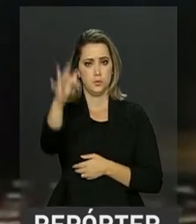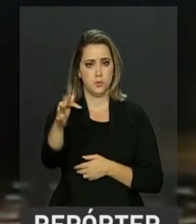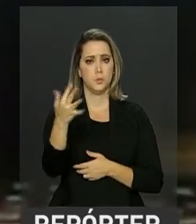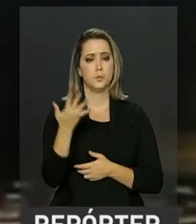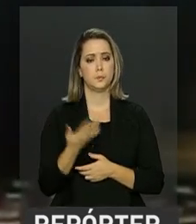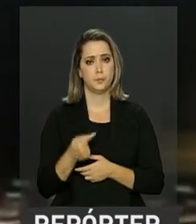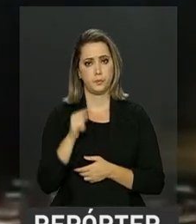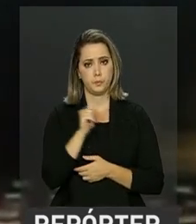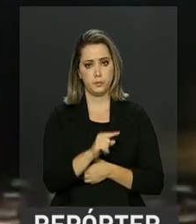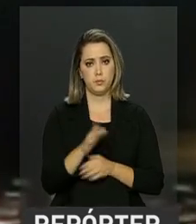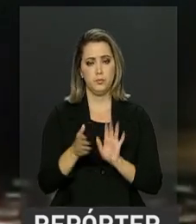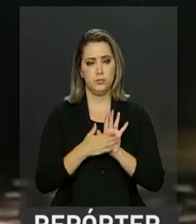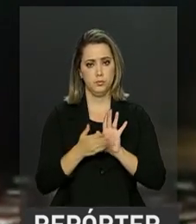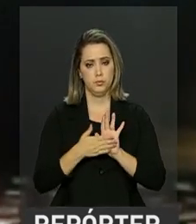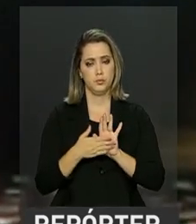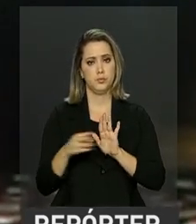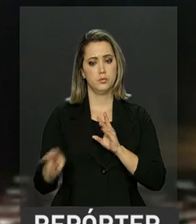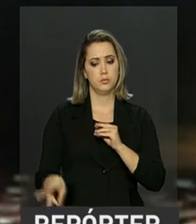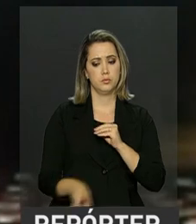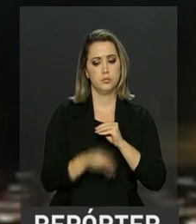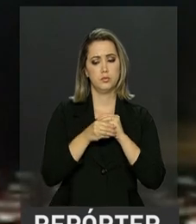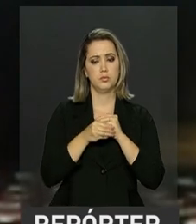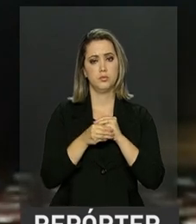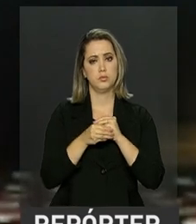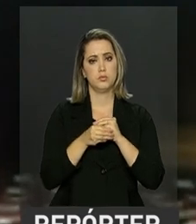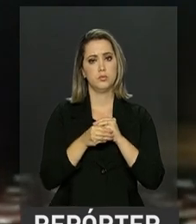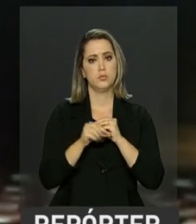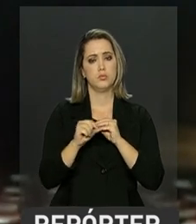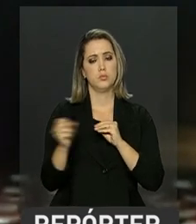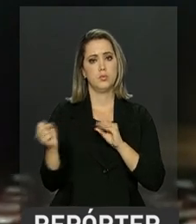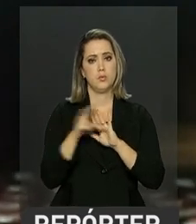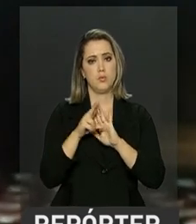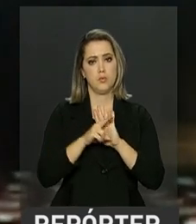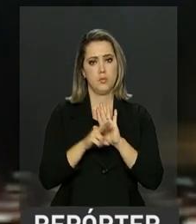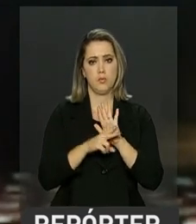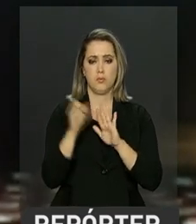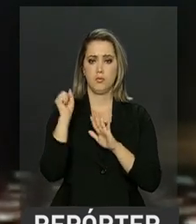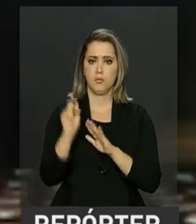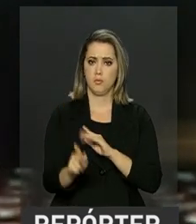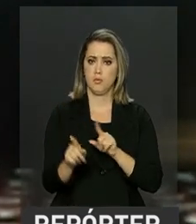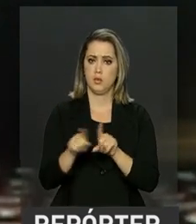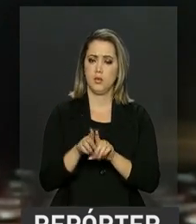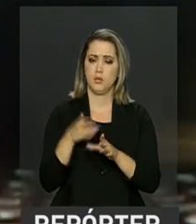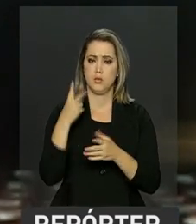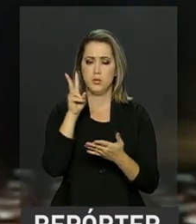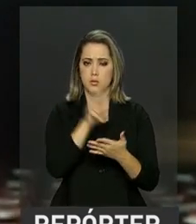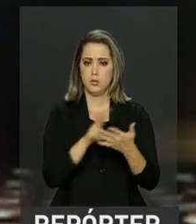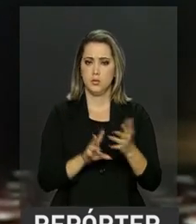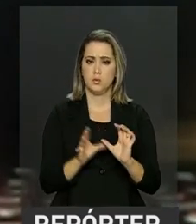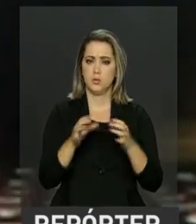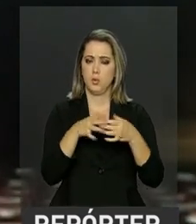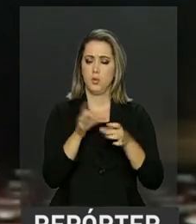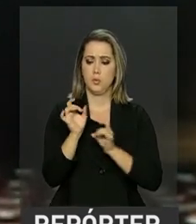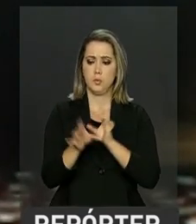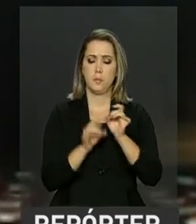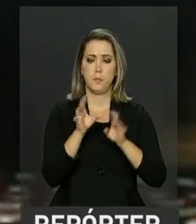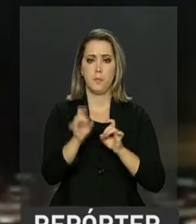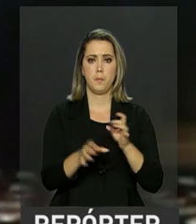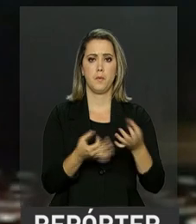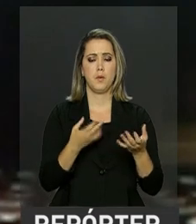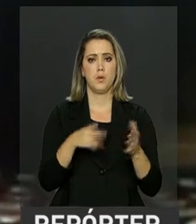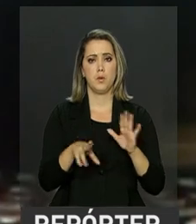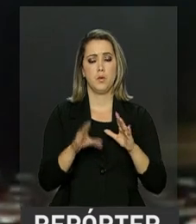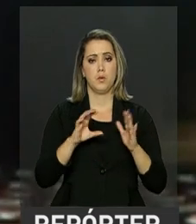futuro a proposta de emenda constitucional da reforma da previdência está em análise na comissão especial da reforma